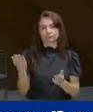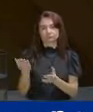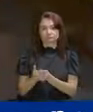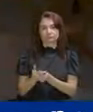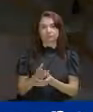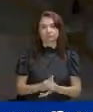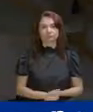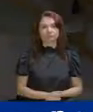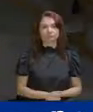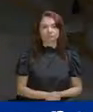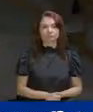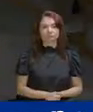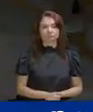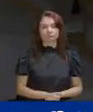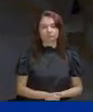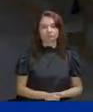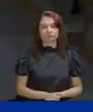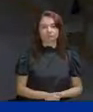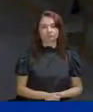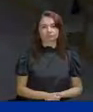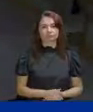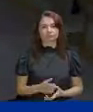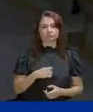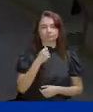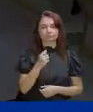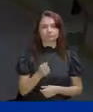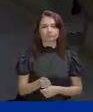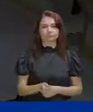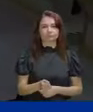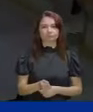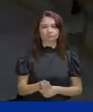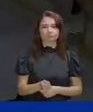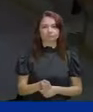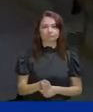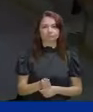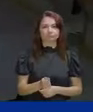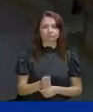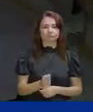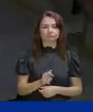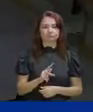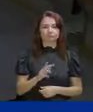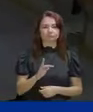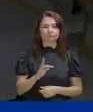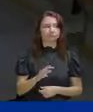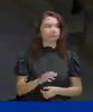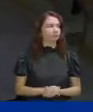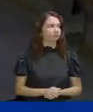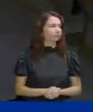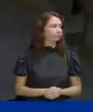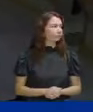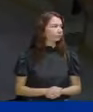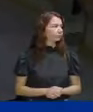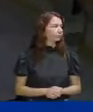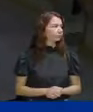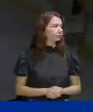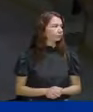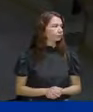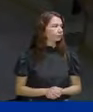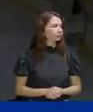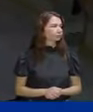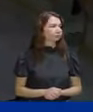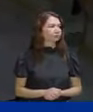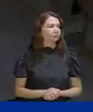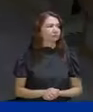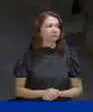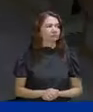processo. Imagem ampla do plenário. Na sequência, eu gostaria de ouvir. O Ministério Público gostaria